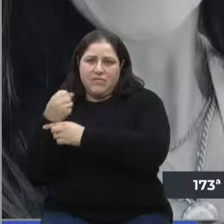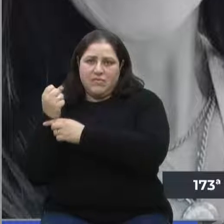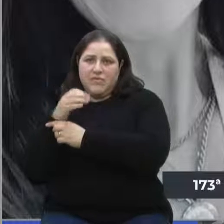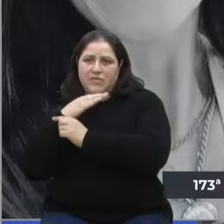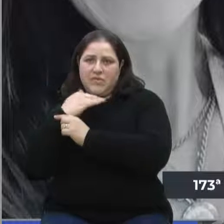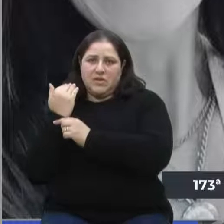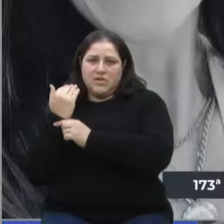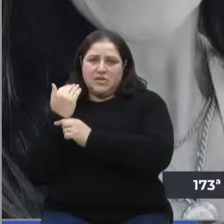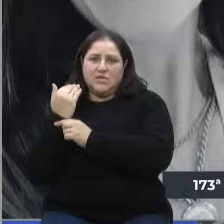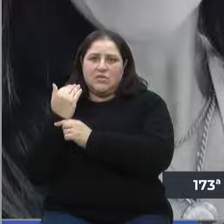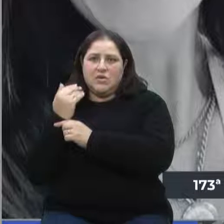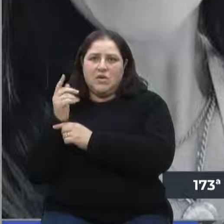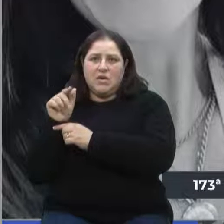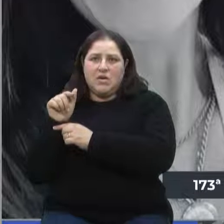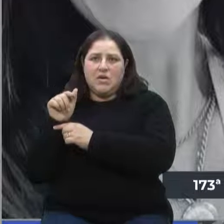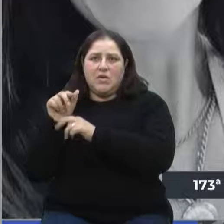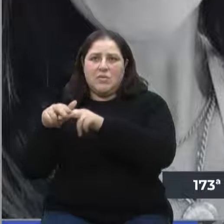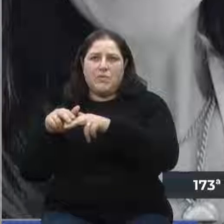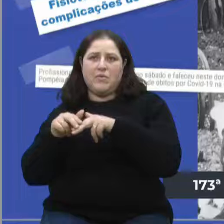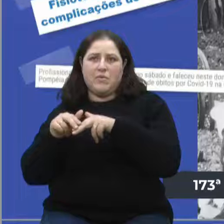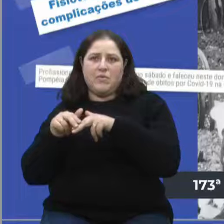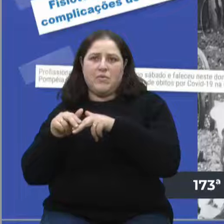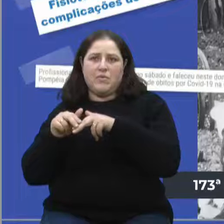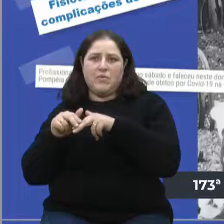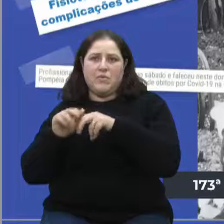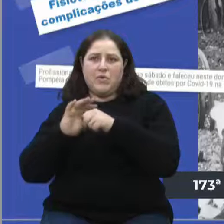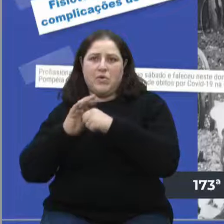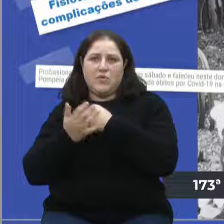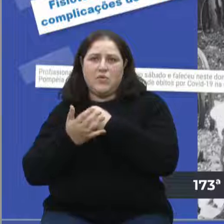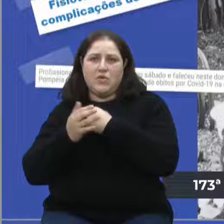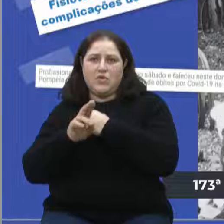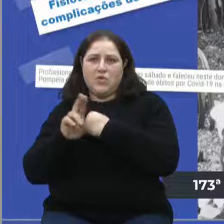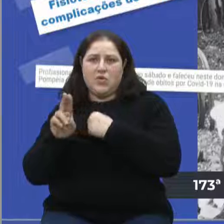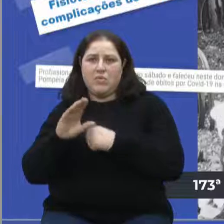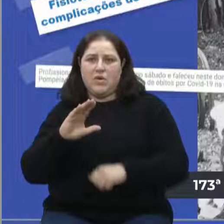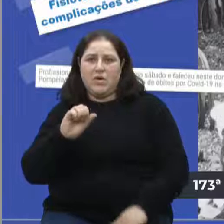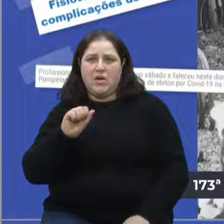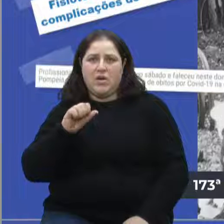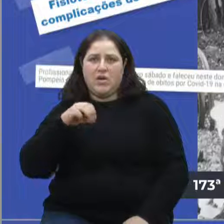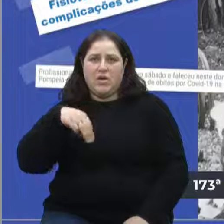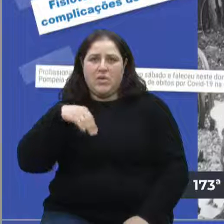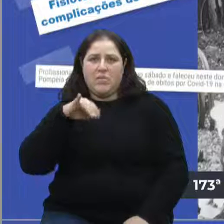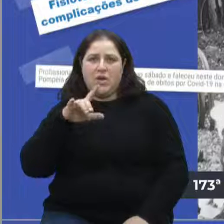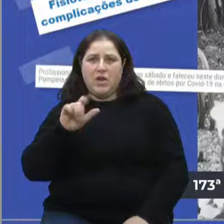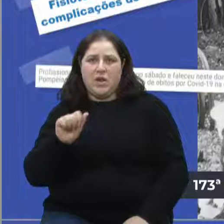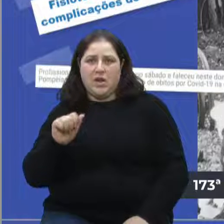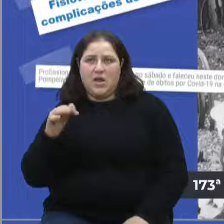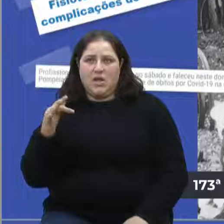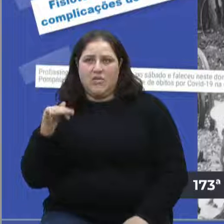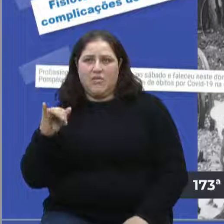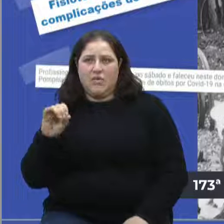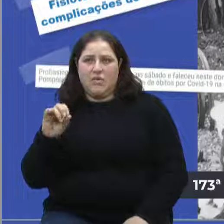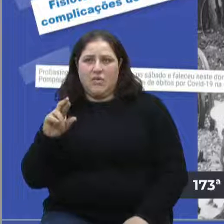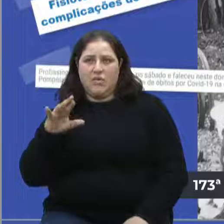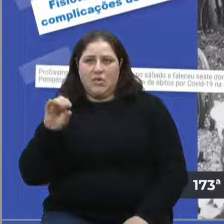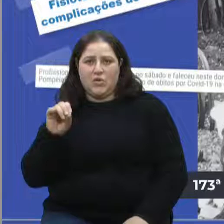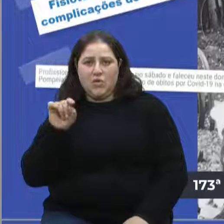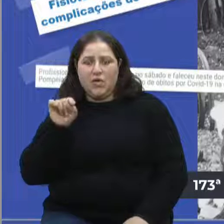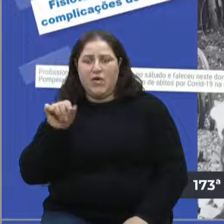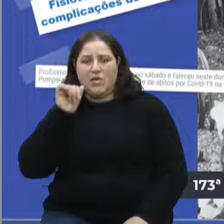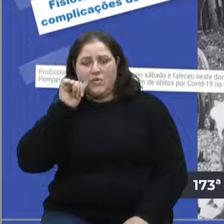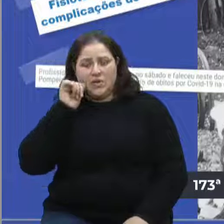óbito em razão da Covid, que foi a Camila Fiório. A Camila é uma pessoa que transmitia